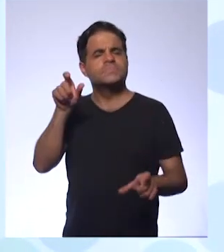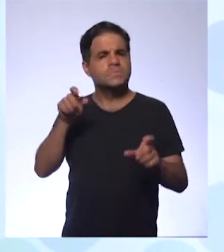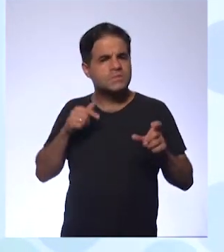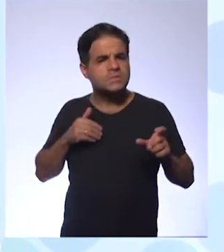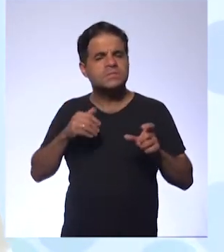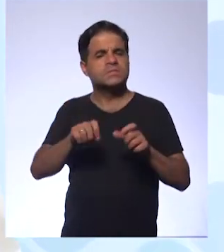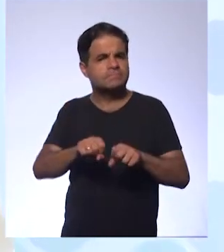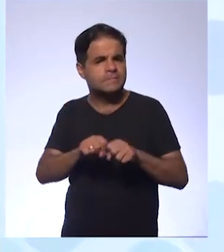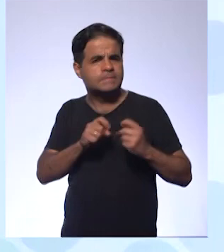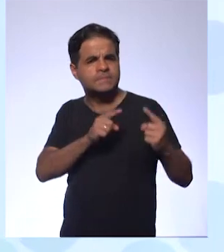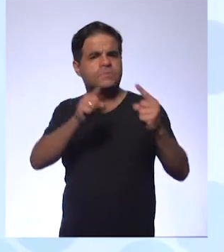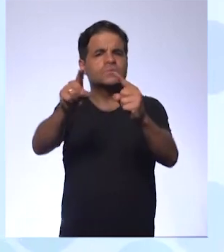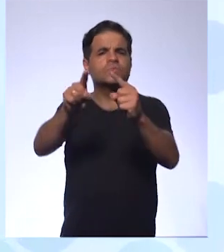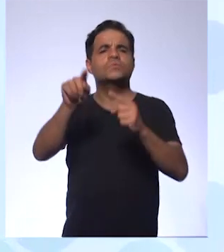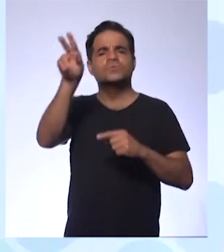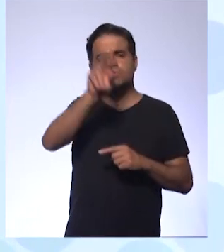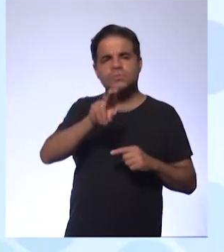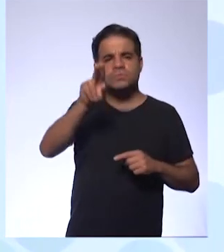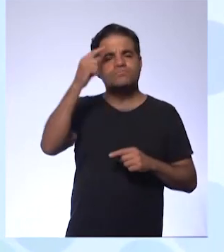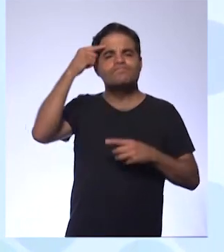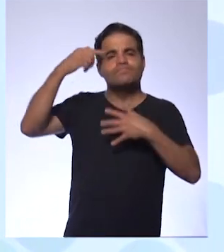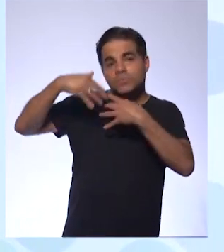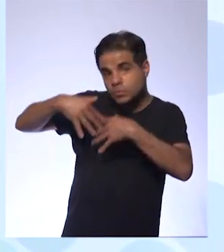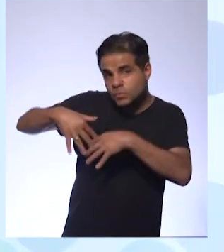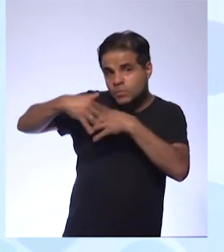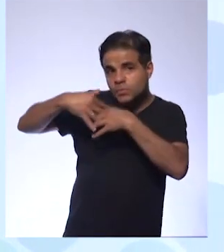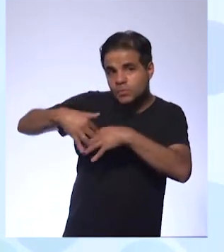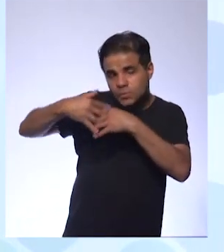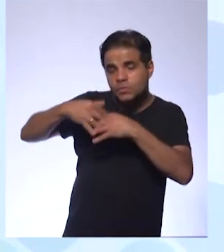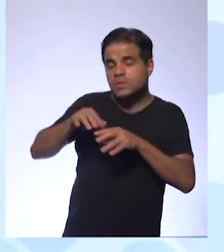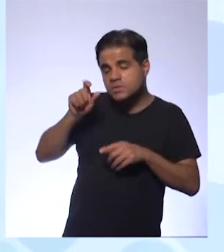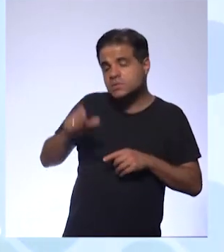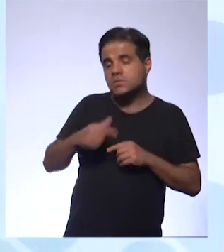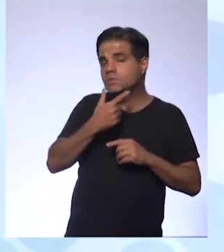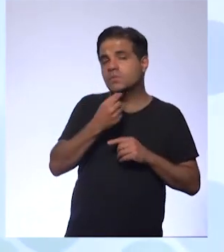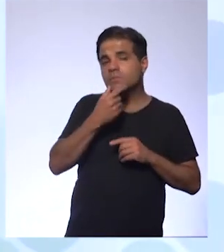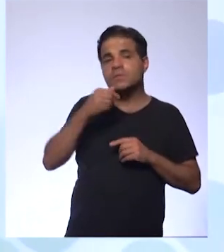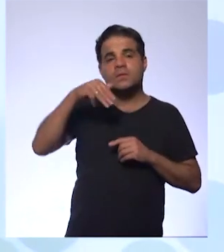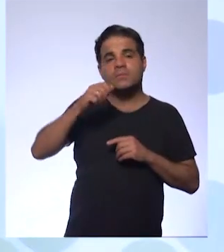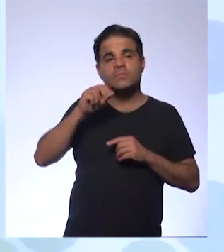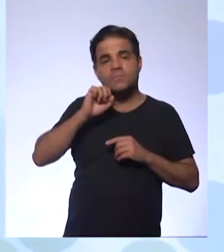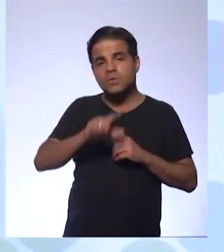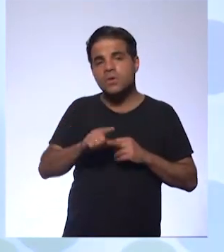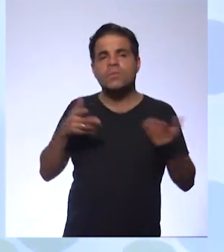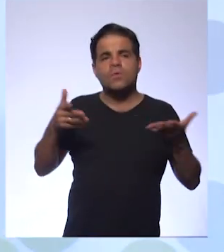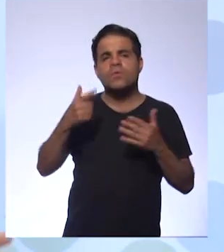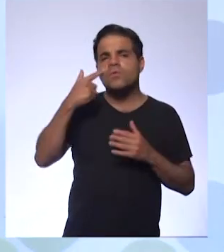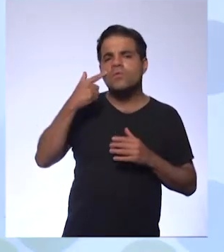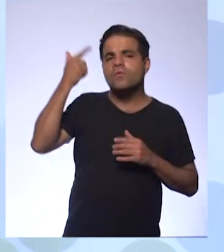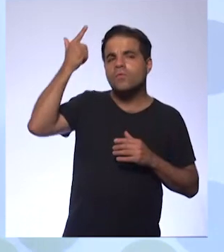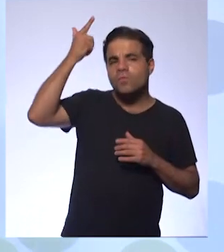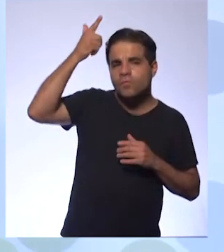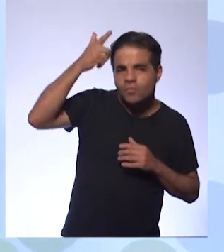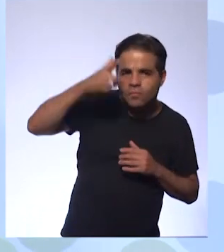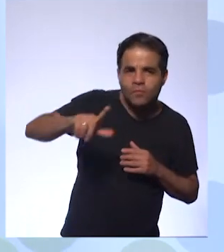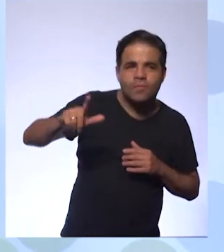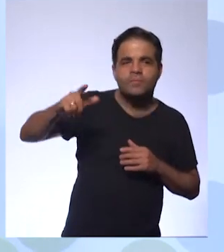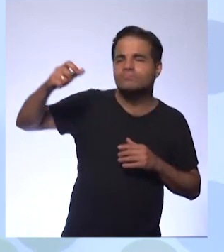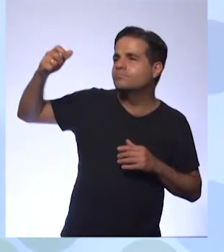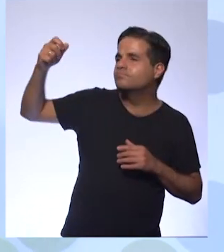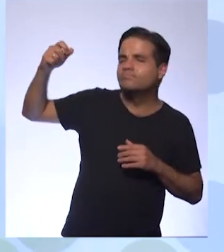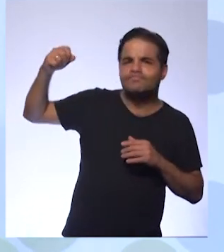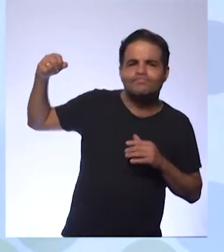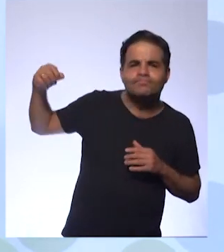essa ruptura através do uso da razão, segundo Immanuel Kant. Então, vamos ver aí agora um outro sol que vai iluminar